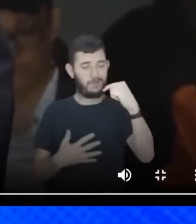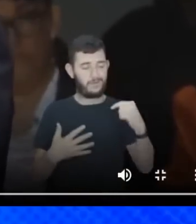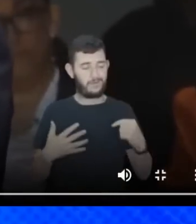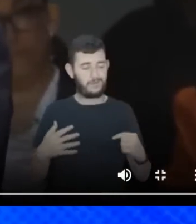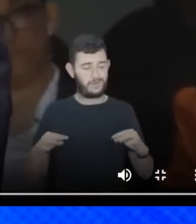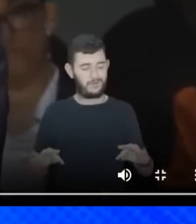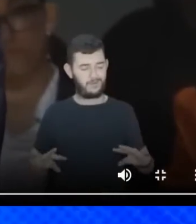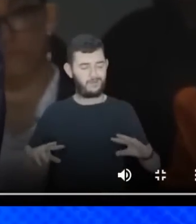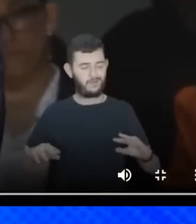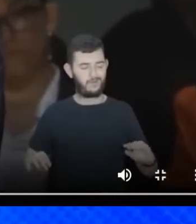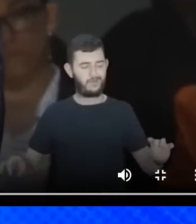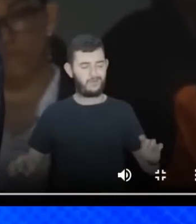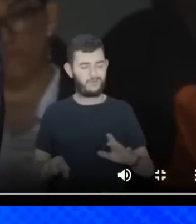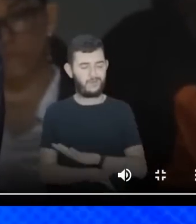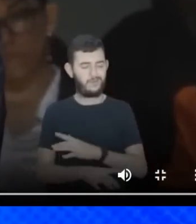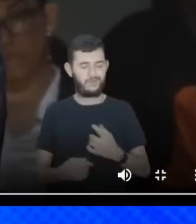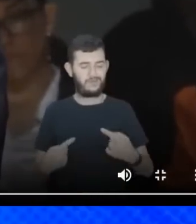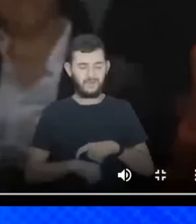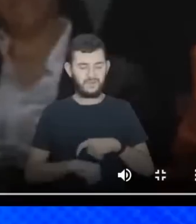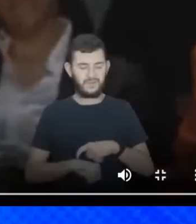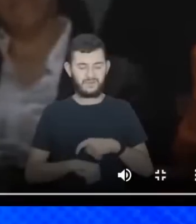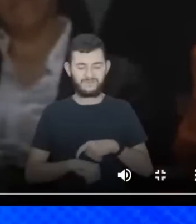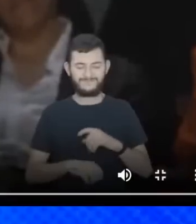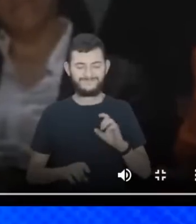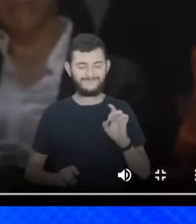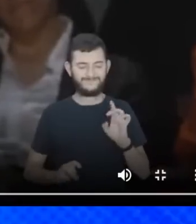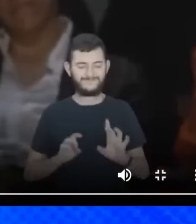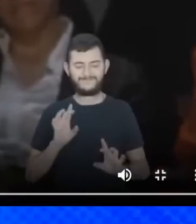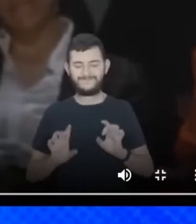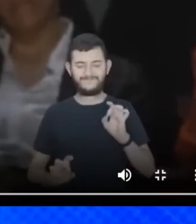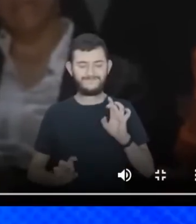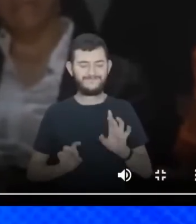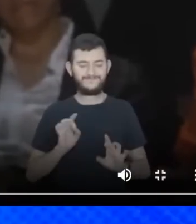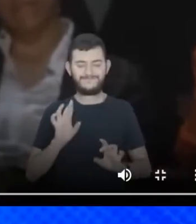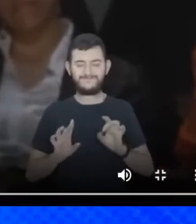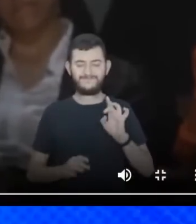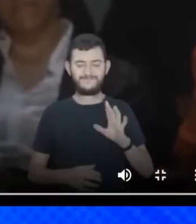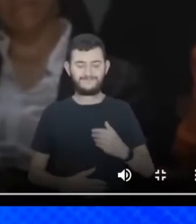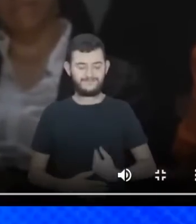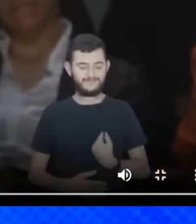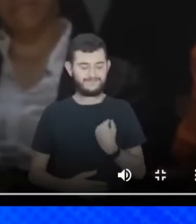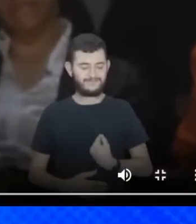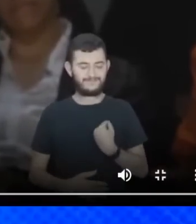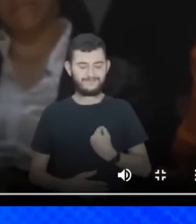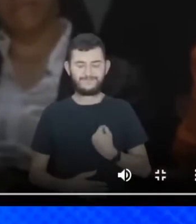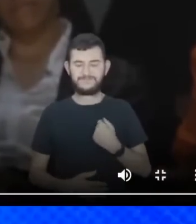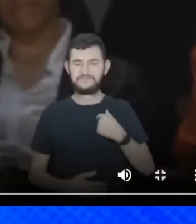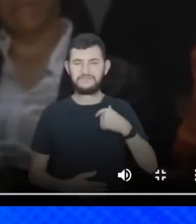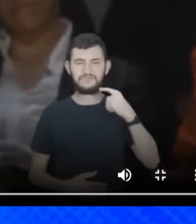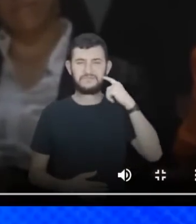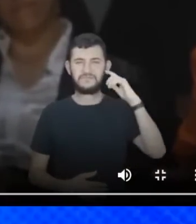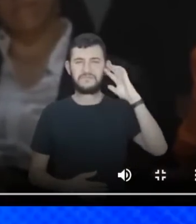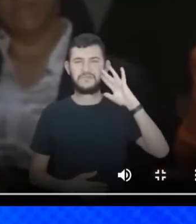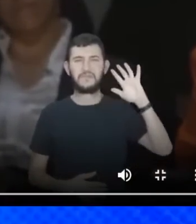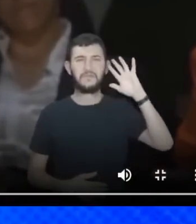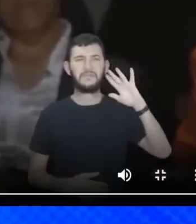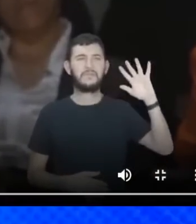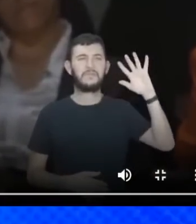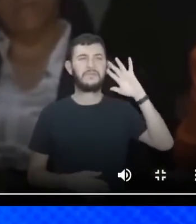cada dia a gente renasce. Eu nunca imaginei que ao